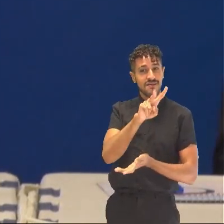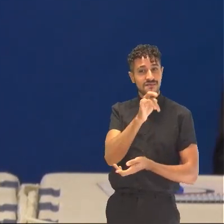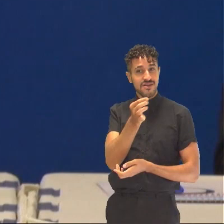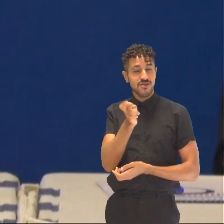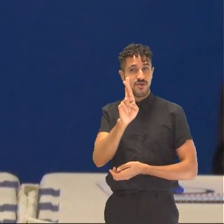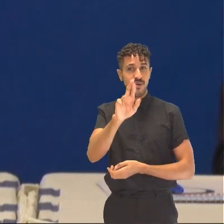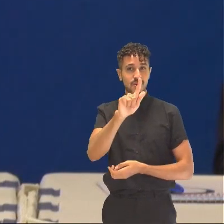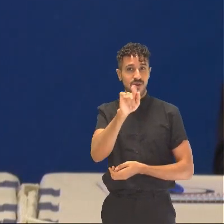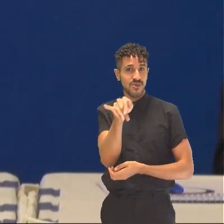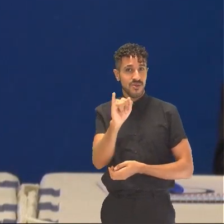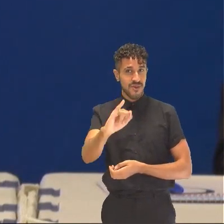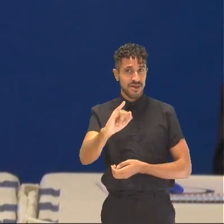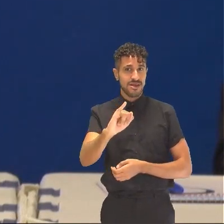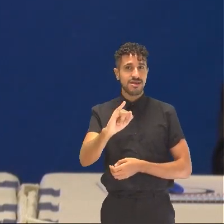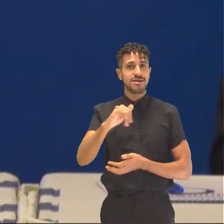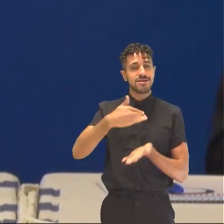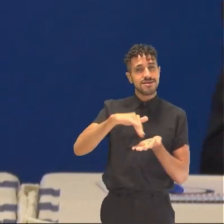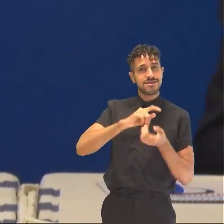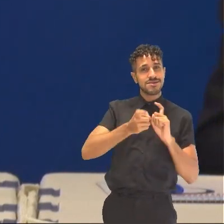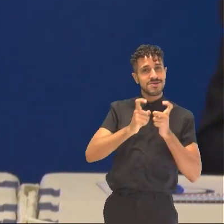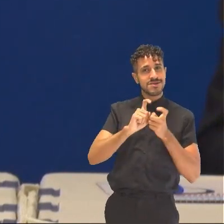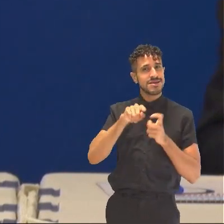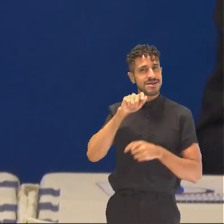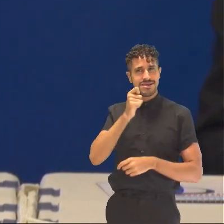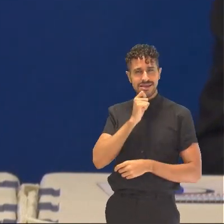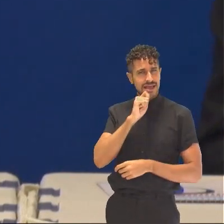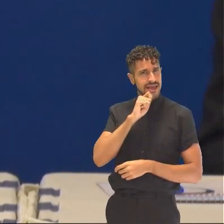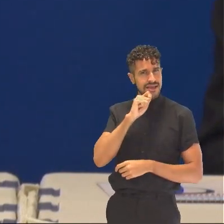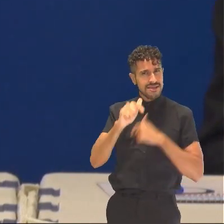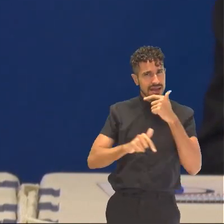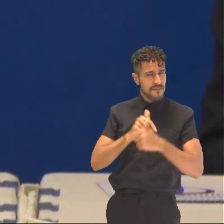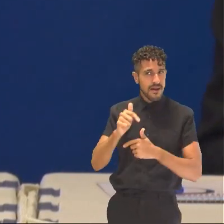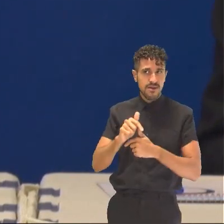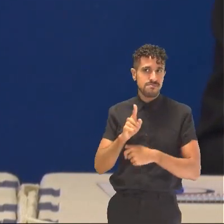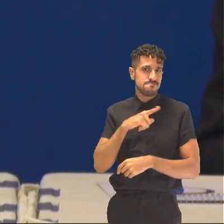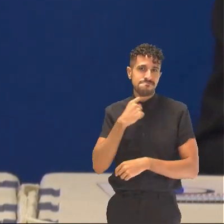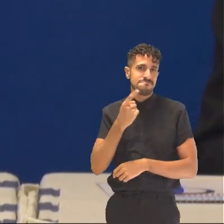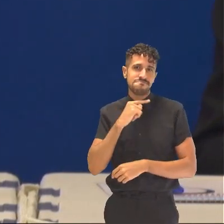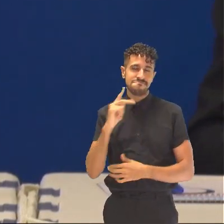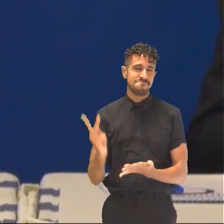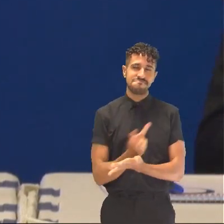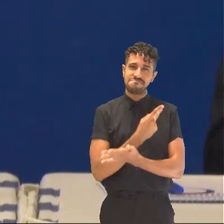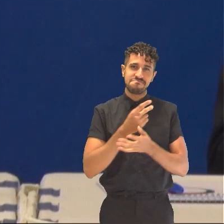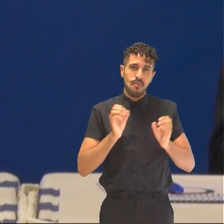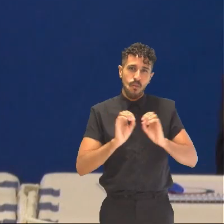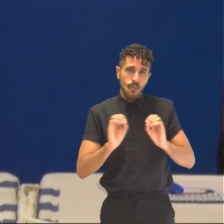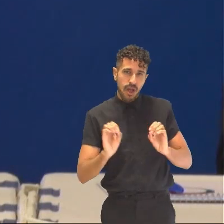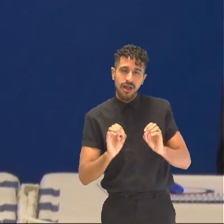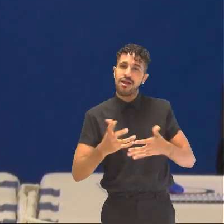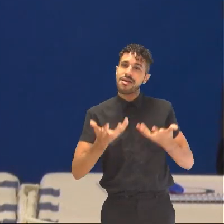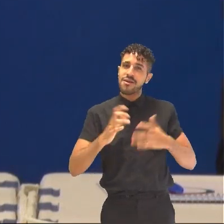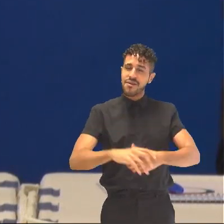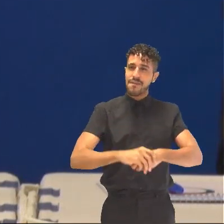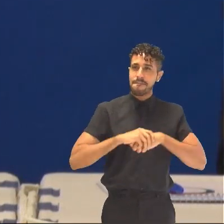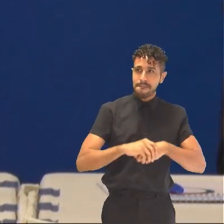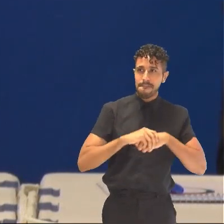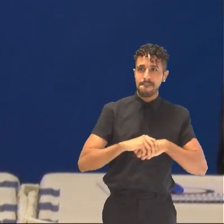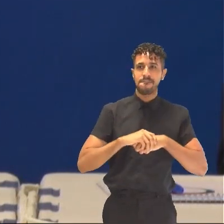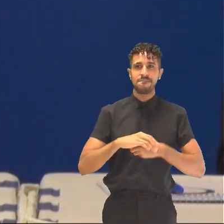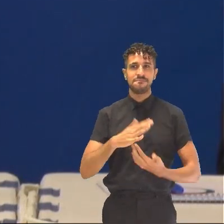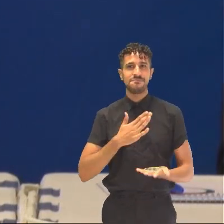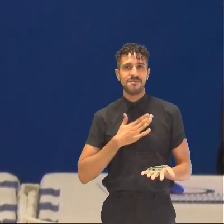Godoy. Sem a Secretaria Executiva, essa ação simplesmente não existiria. Cumprimento